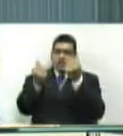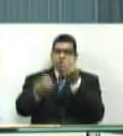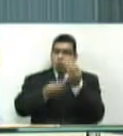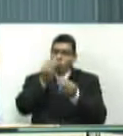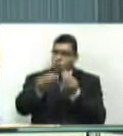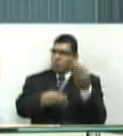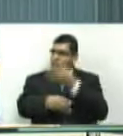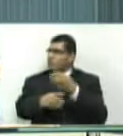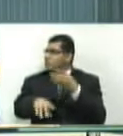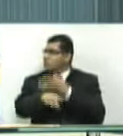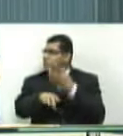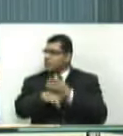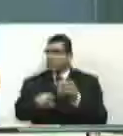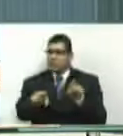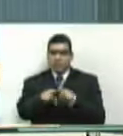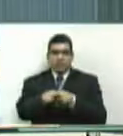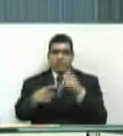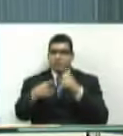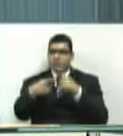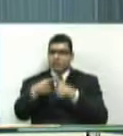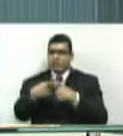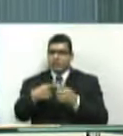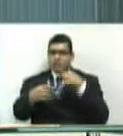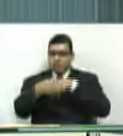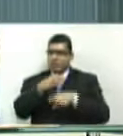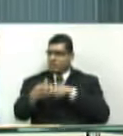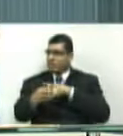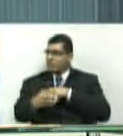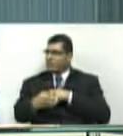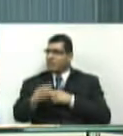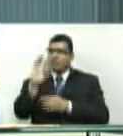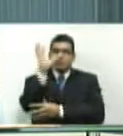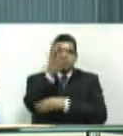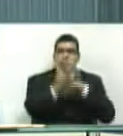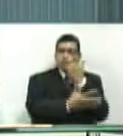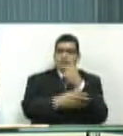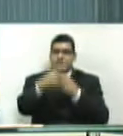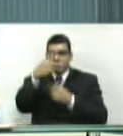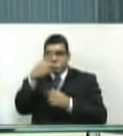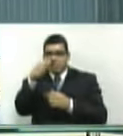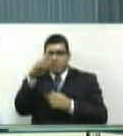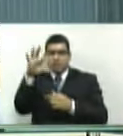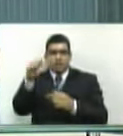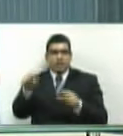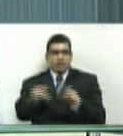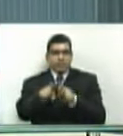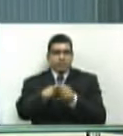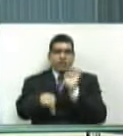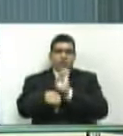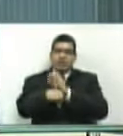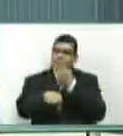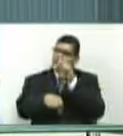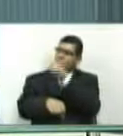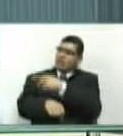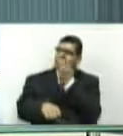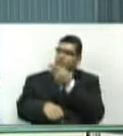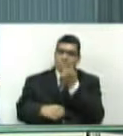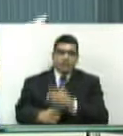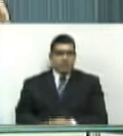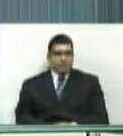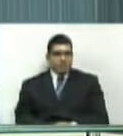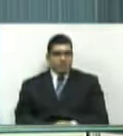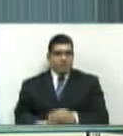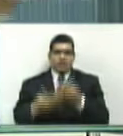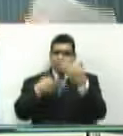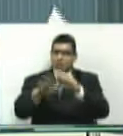mês lá. Portanto, o fundo tem natureza pública. Aí o Estado vai lá e